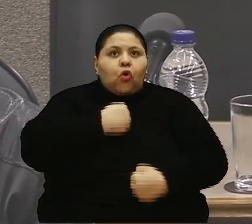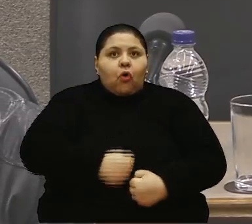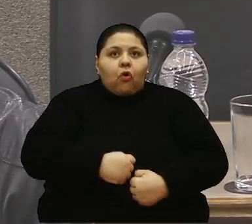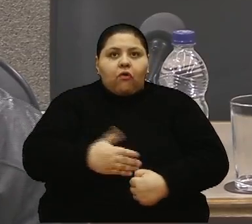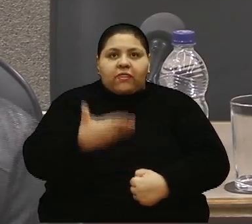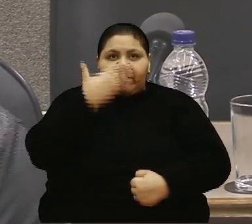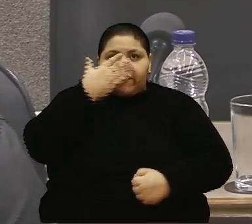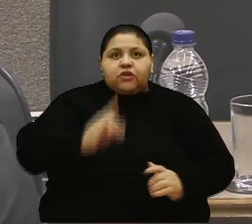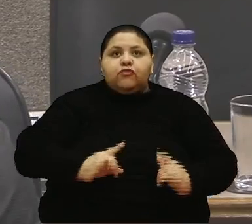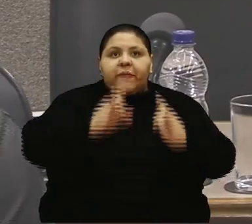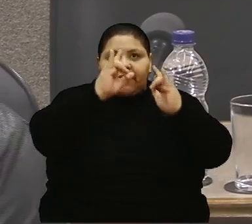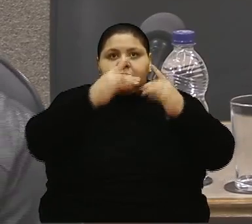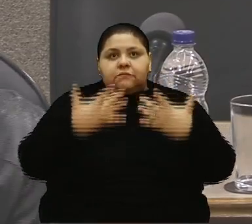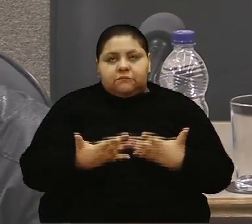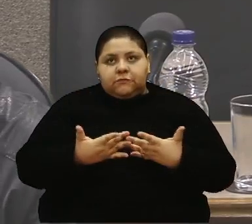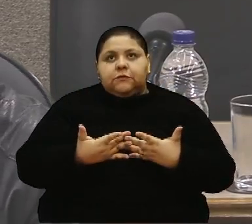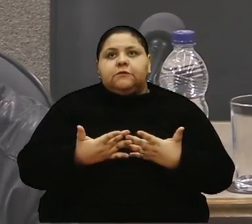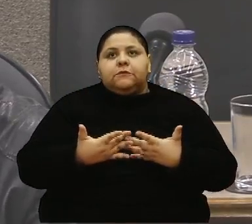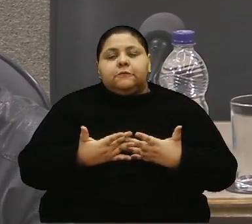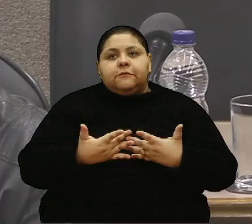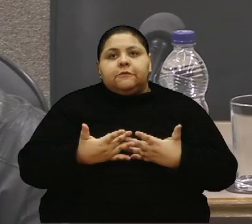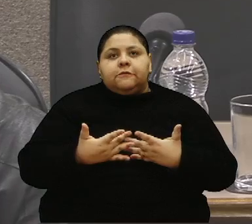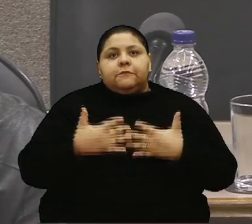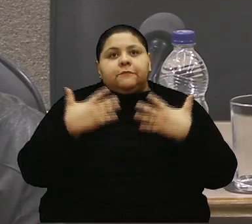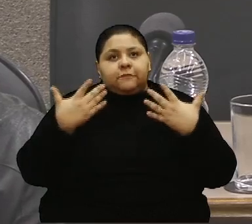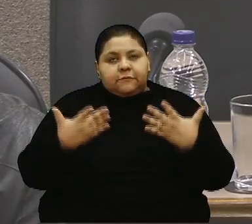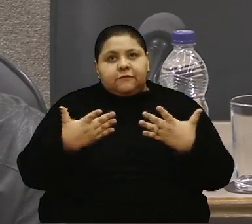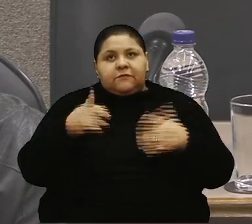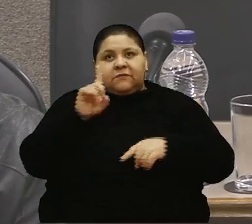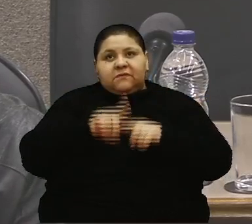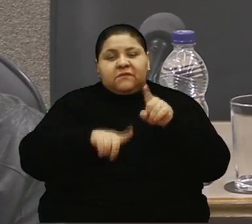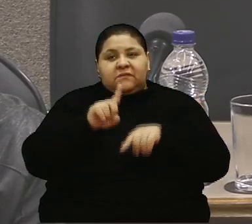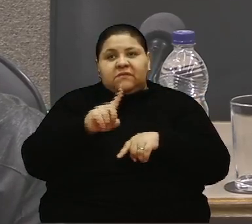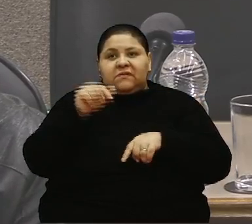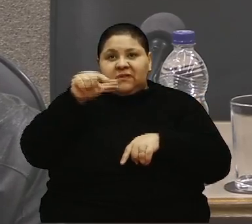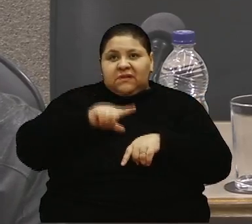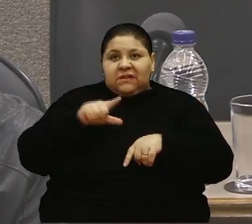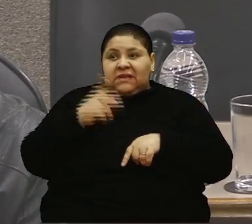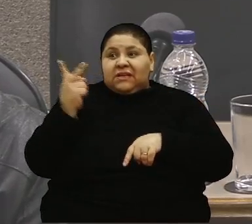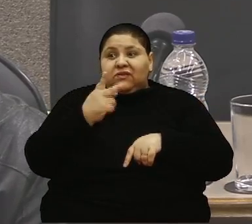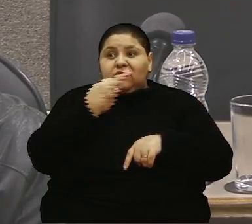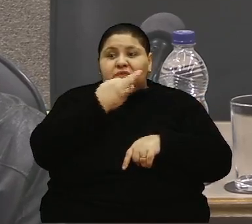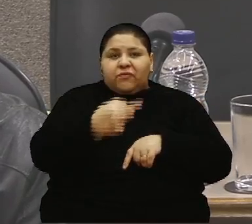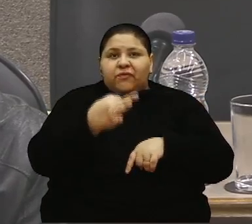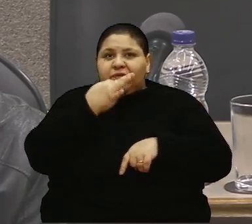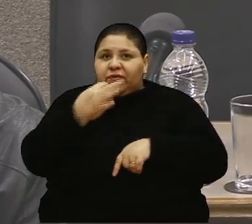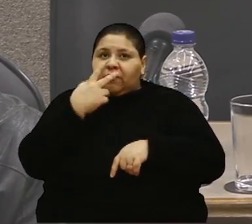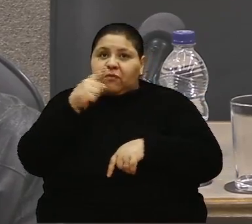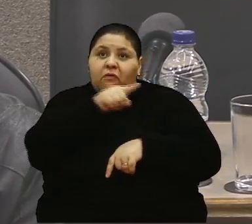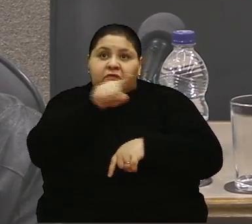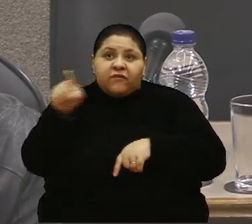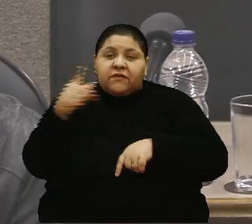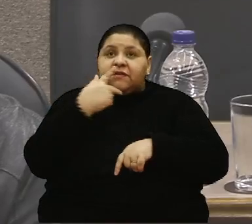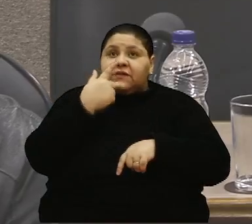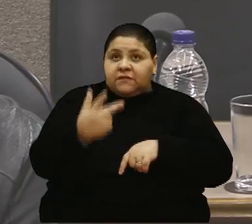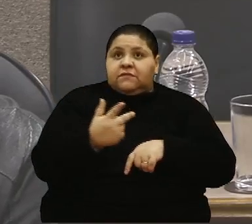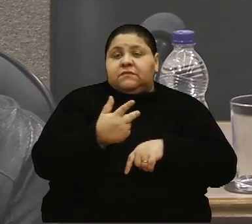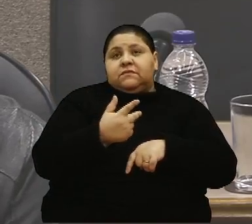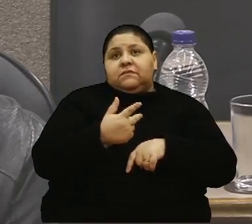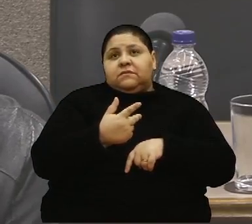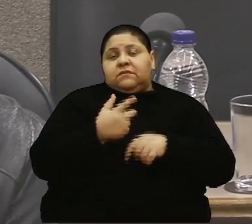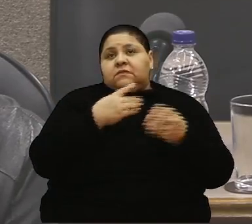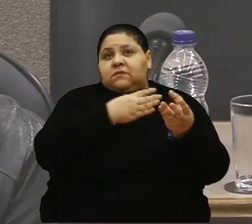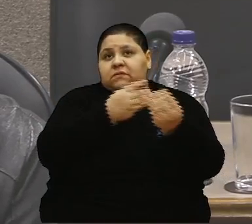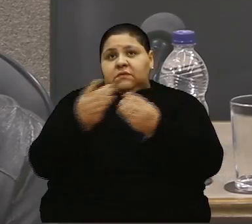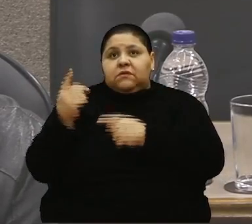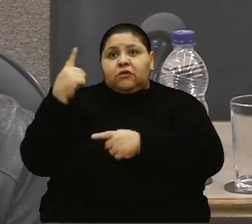prédio. Então, assim, são coisas que a gente diz assim, existem os dois lados. Assim como você falou, vereador Caleb. Muitos